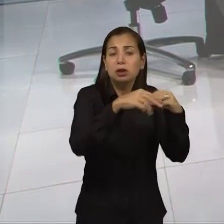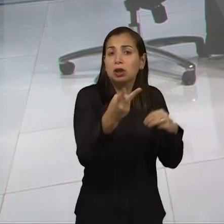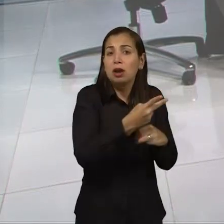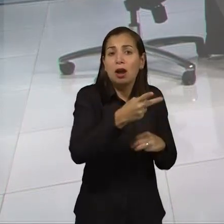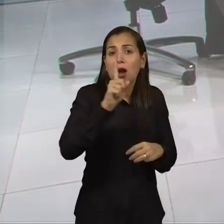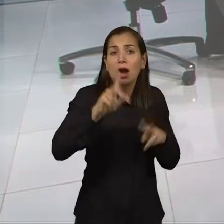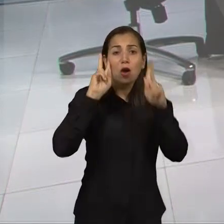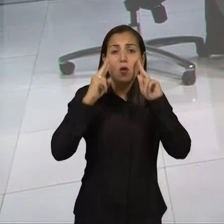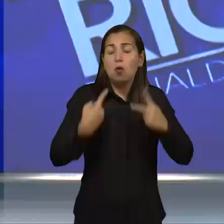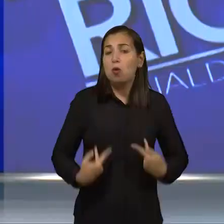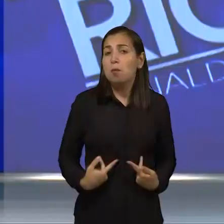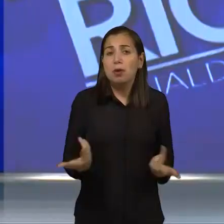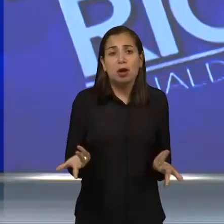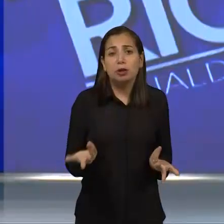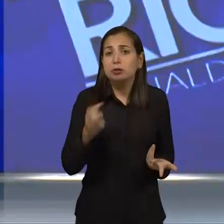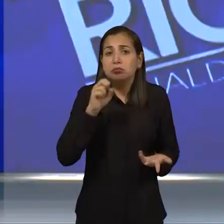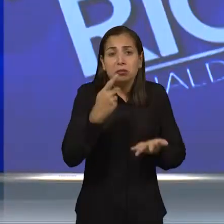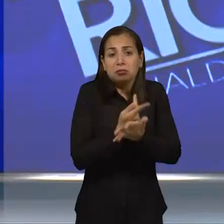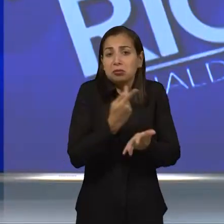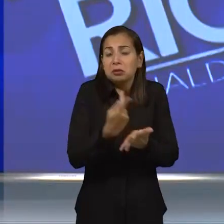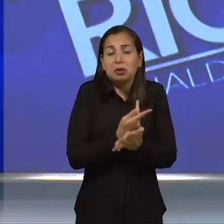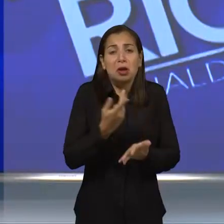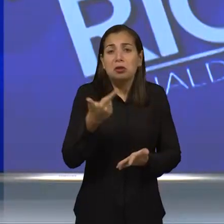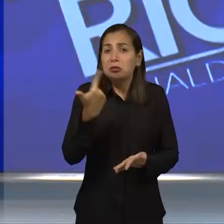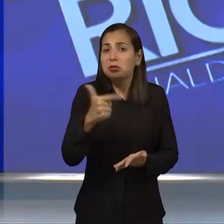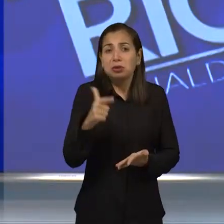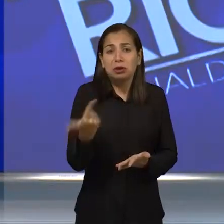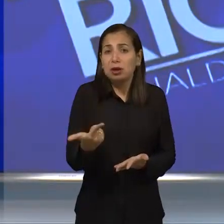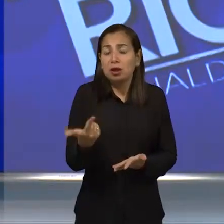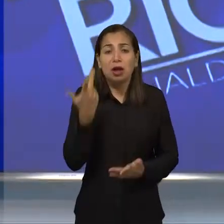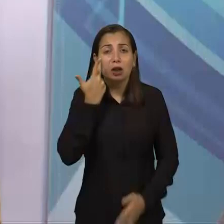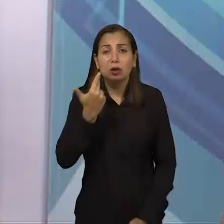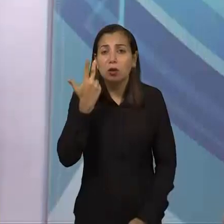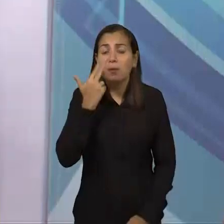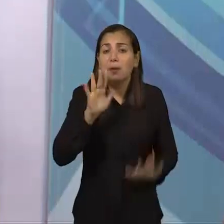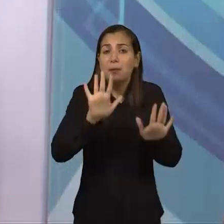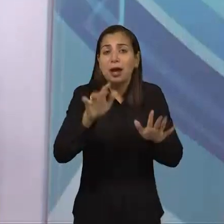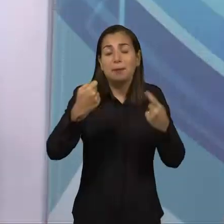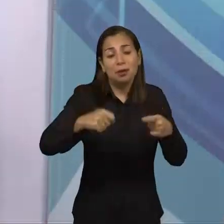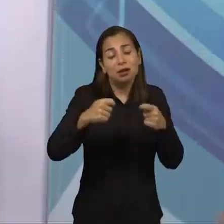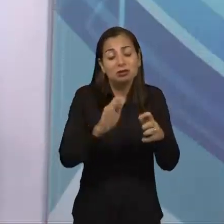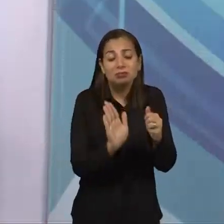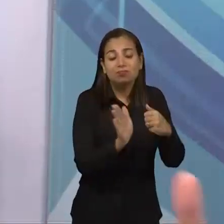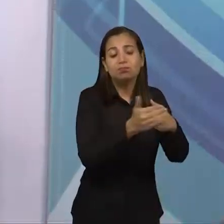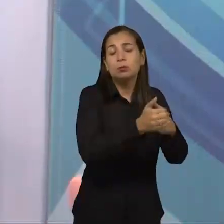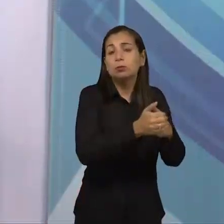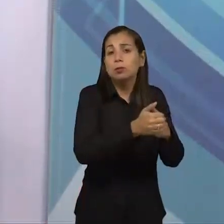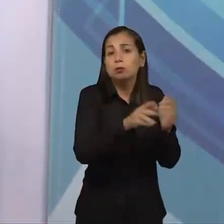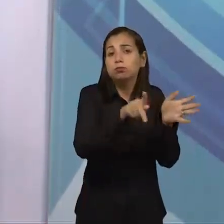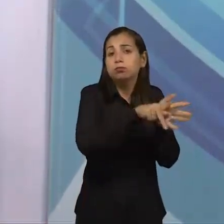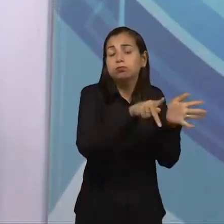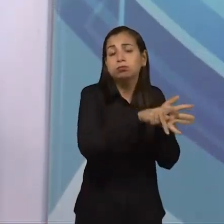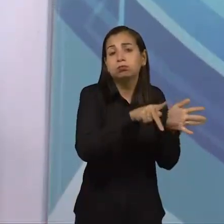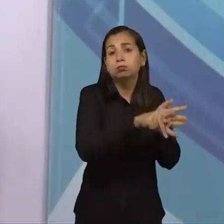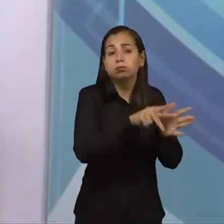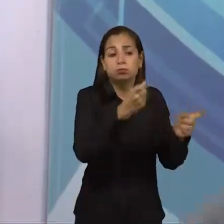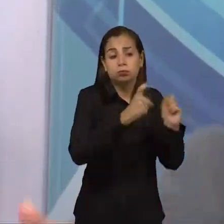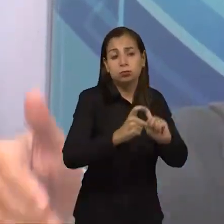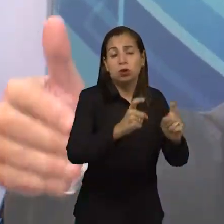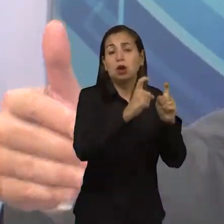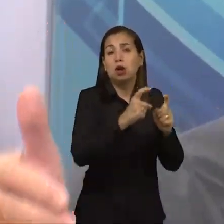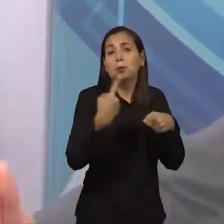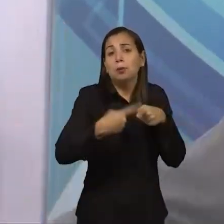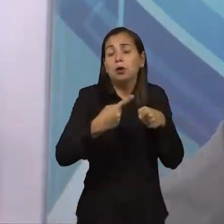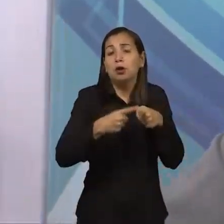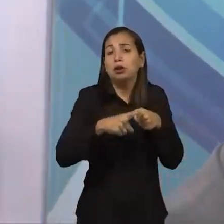são seres humanos, isso aí não tem problema nenhum. Agora, eles têm que guardar o diferencial da política. Por quê? Porque eles não são eleitos. Ou